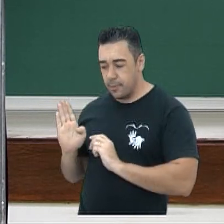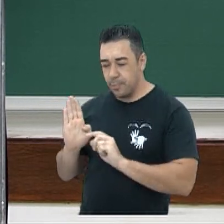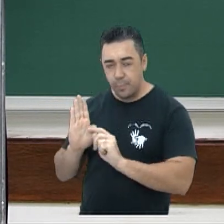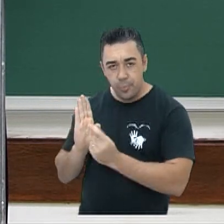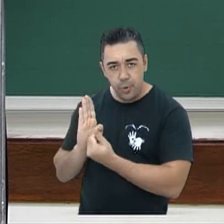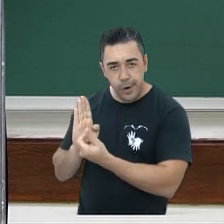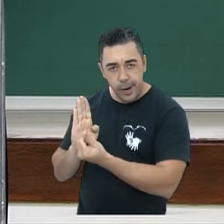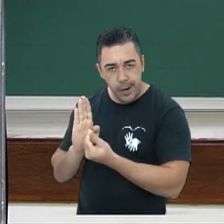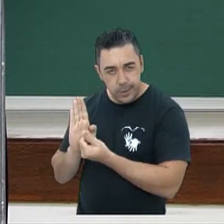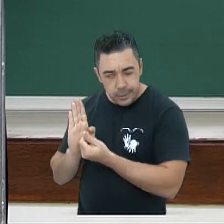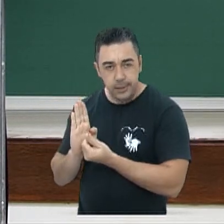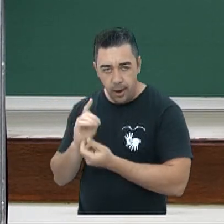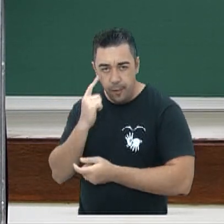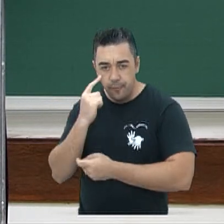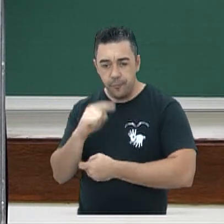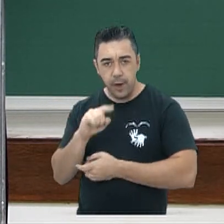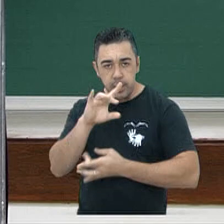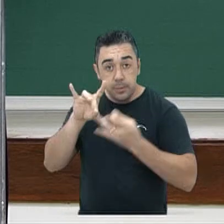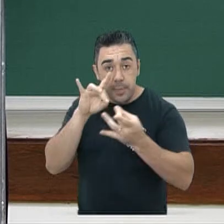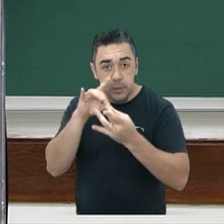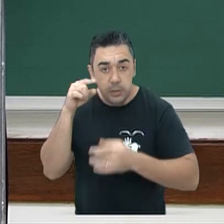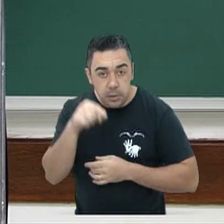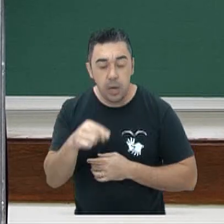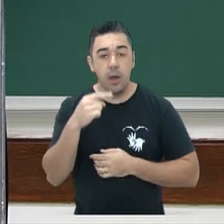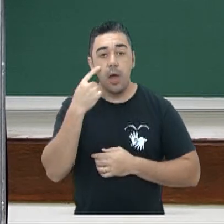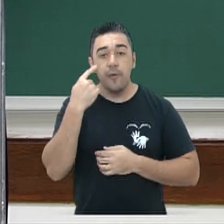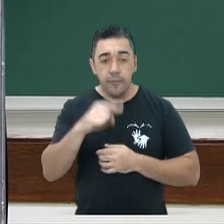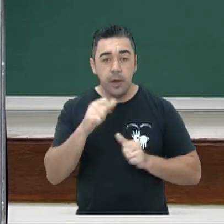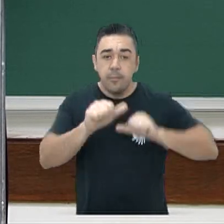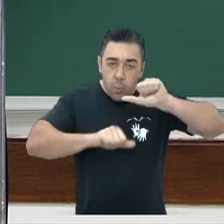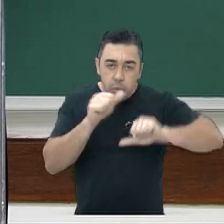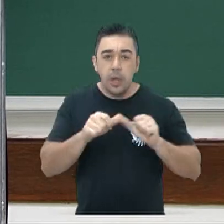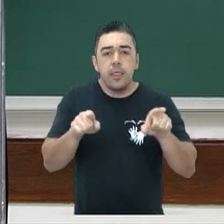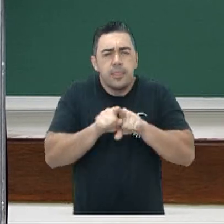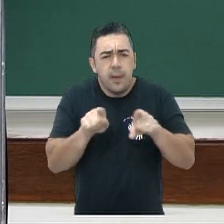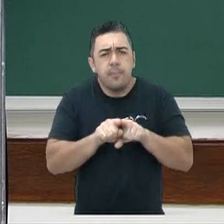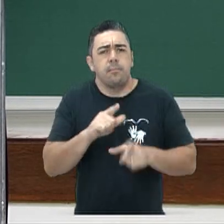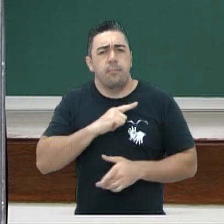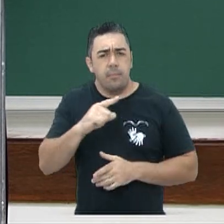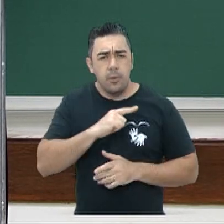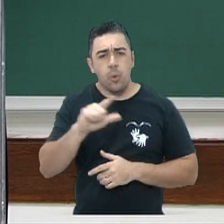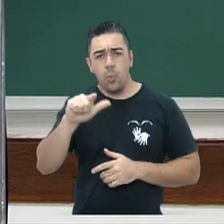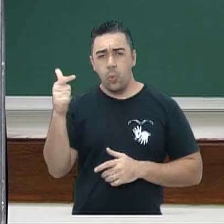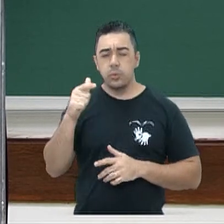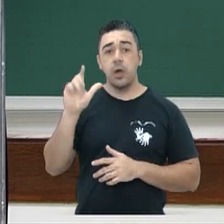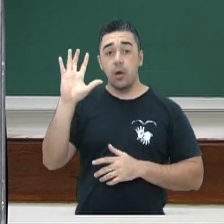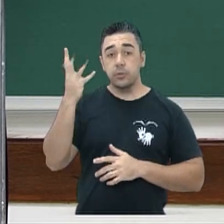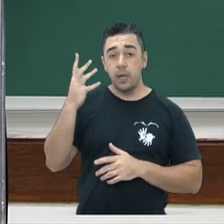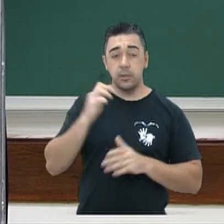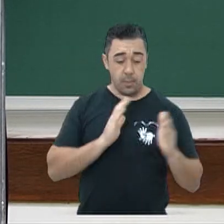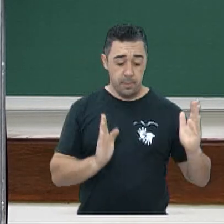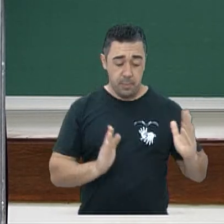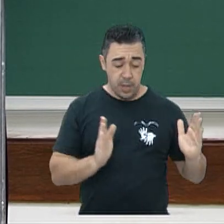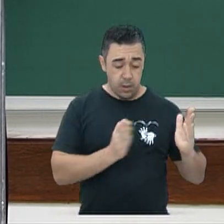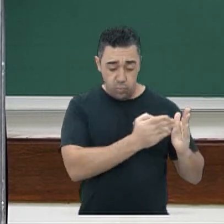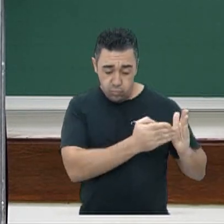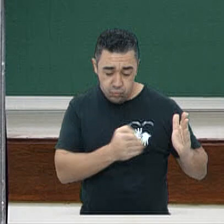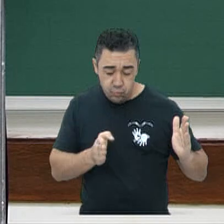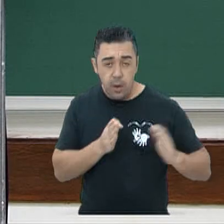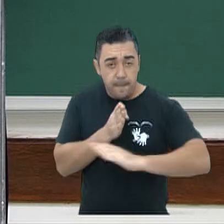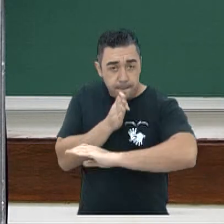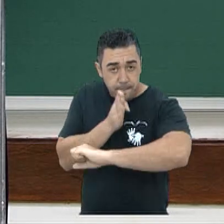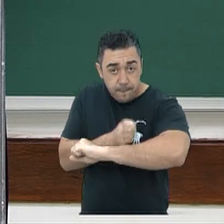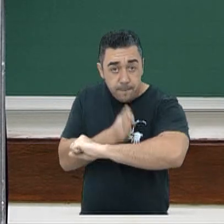específica. Então, várias coisas aí vão mudando. E a gente também vai ter uma coisa que vai acontecer dentro desse período medieval,